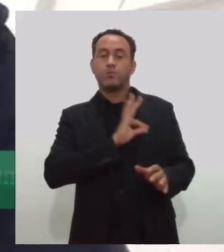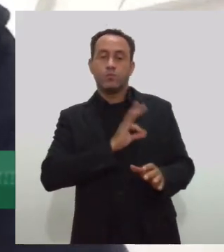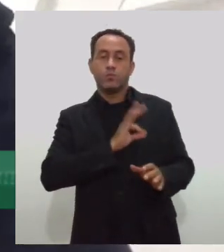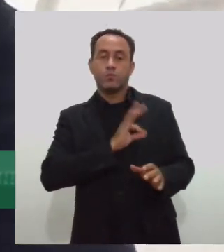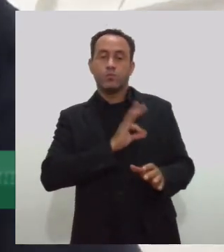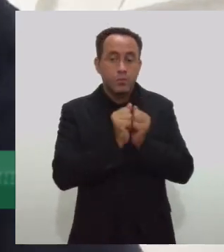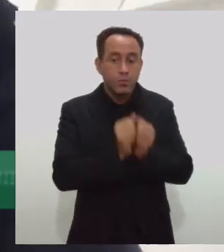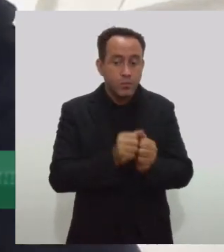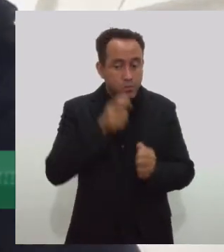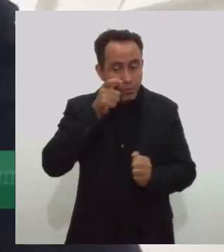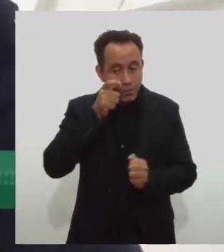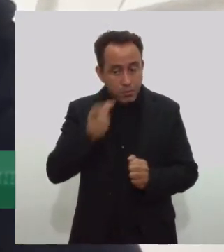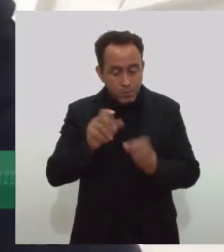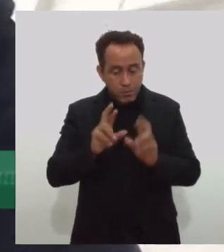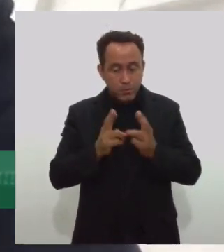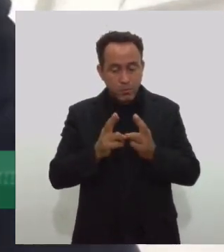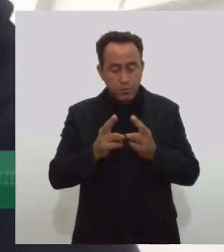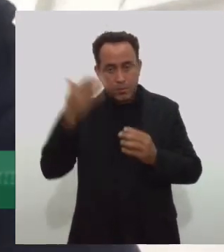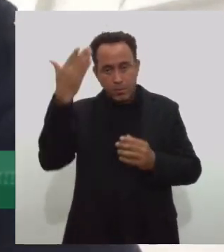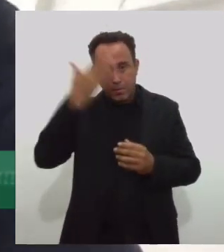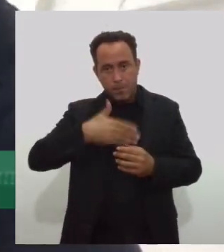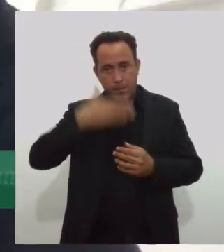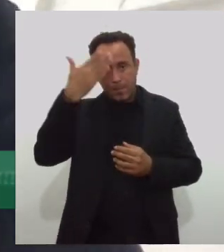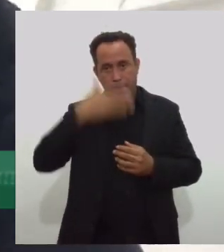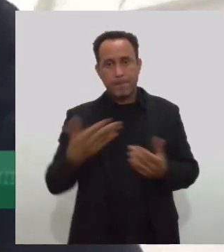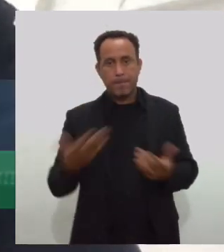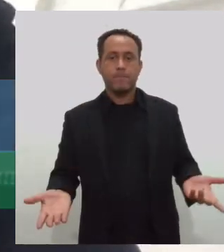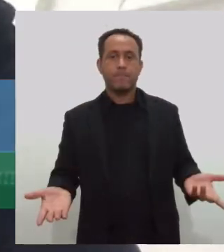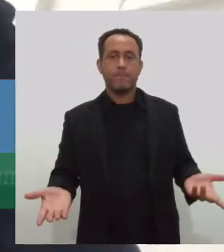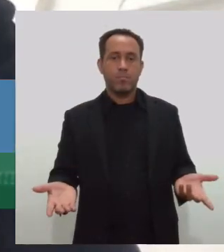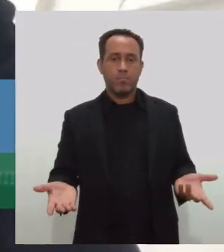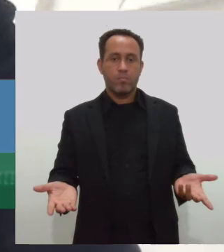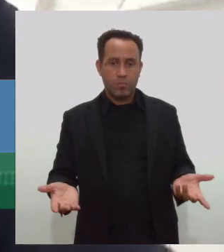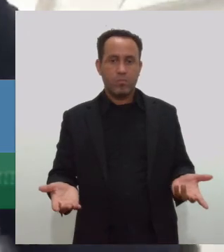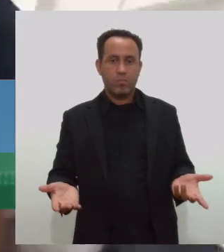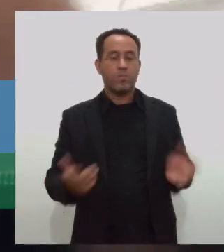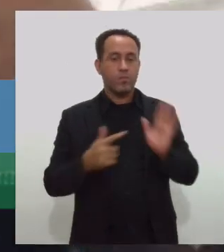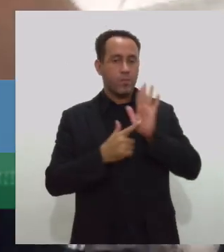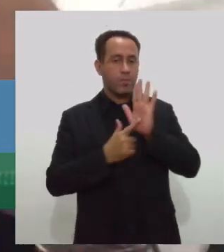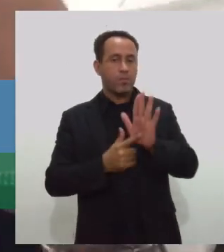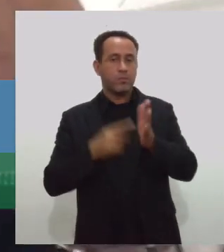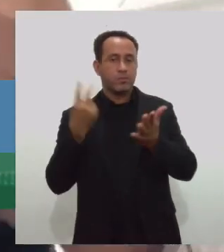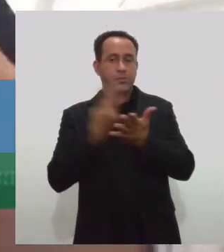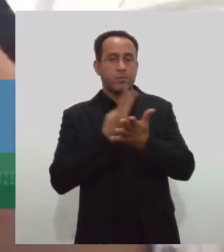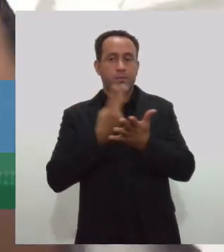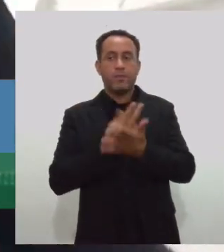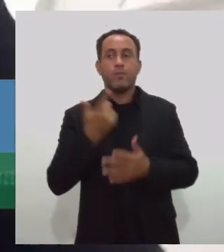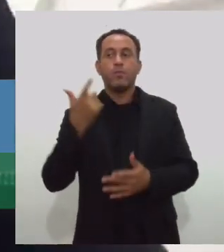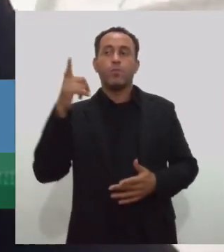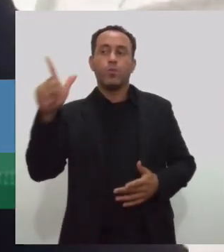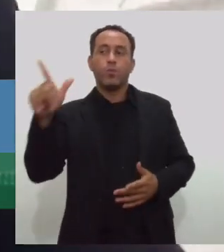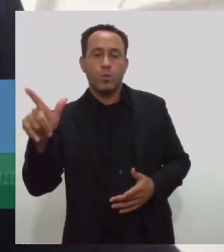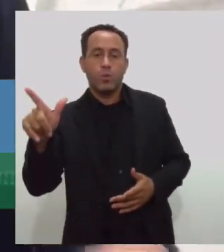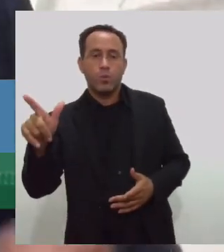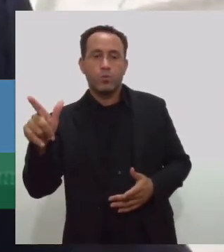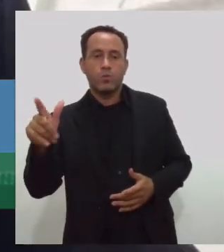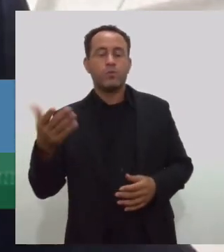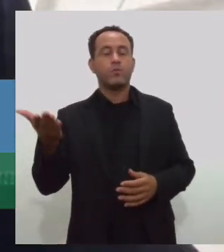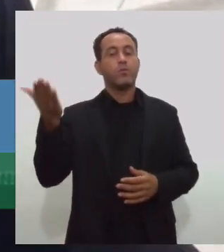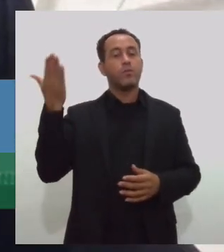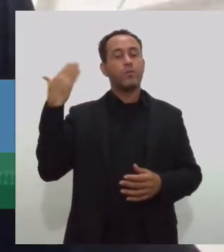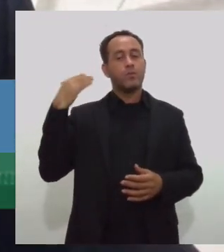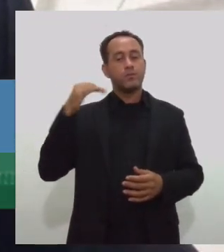que fazer para reunir mais do que indícios. Eu preciso reunir algumas provas. Então, essa ideia de que havia abusos, na